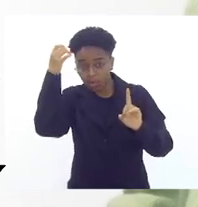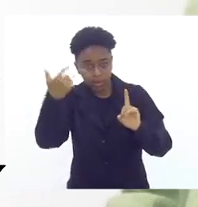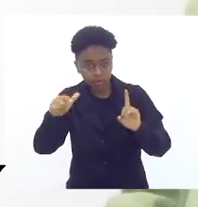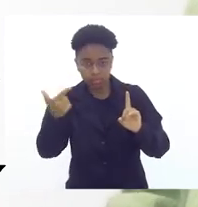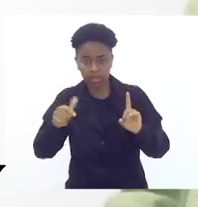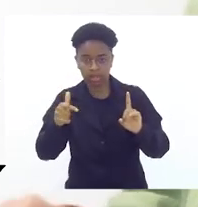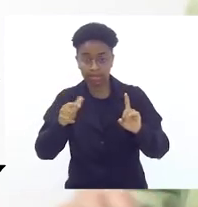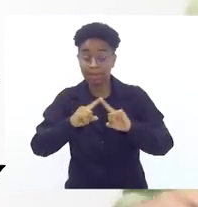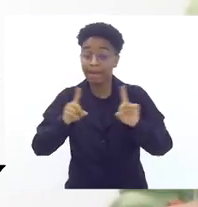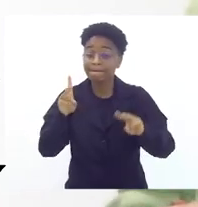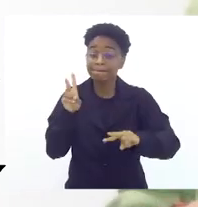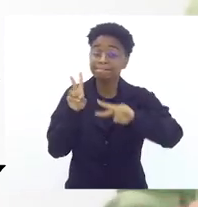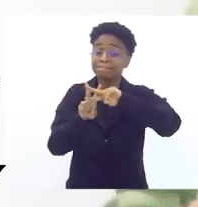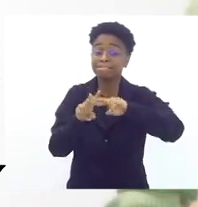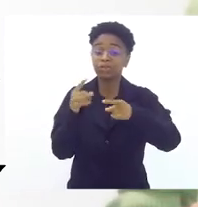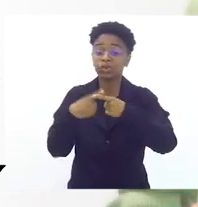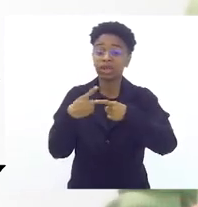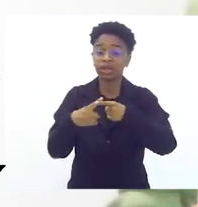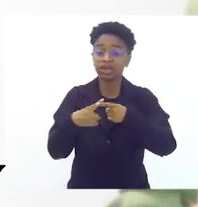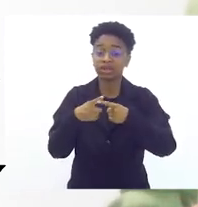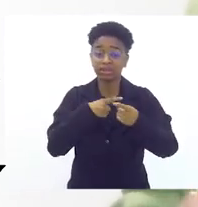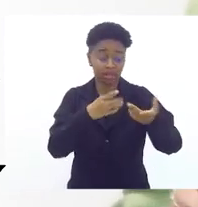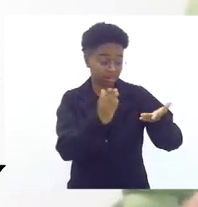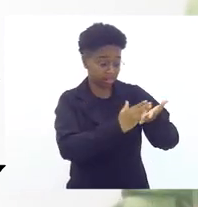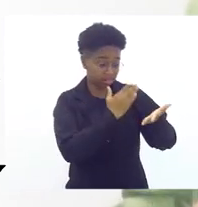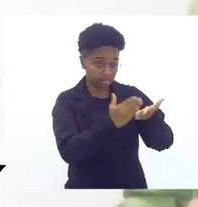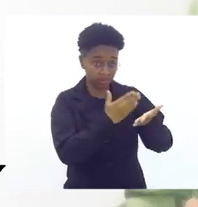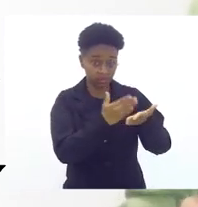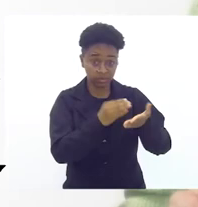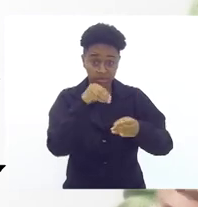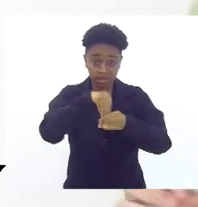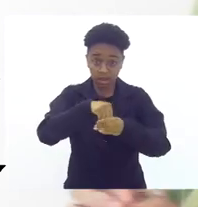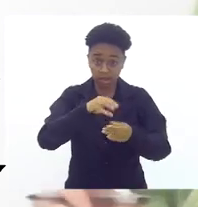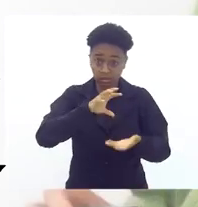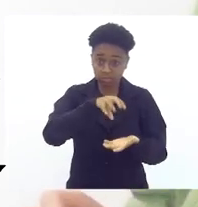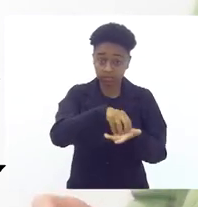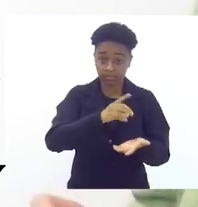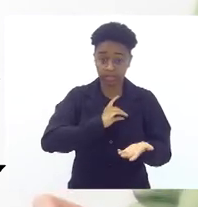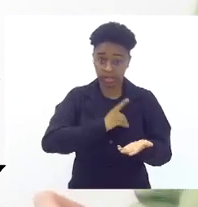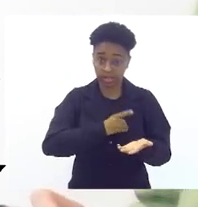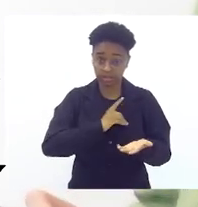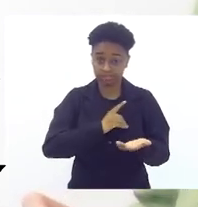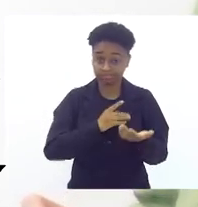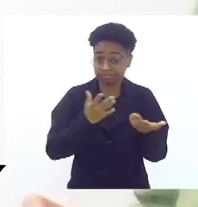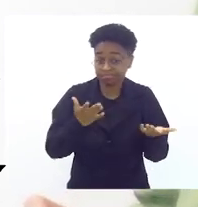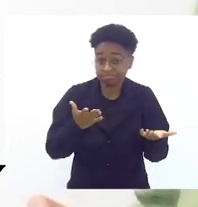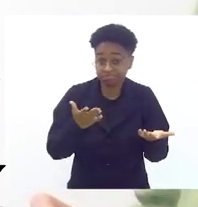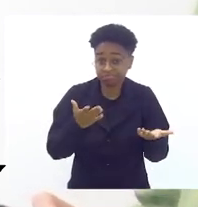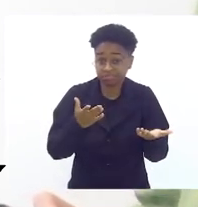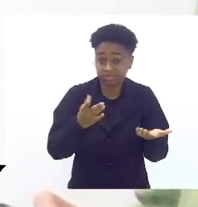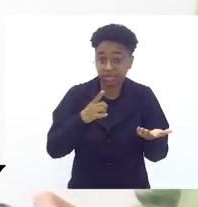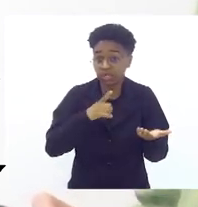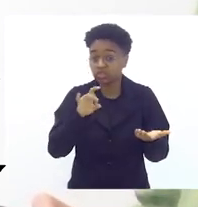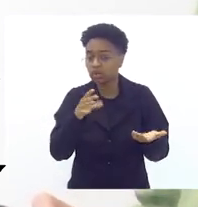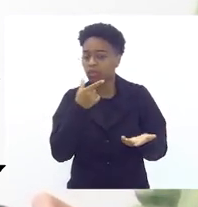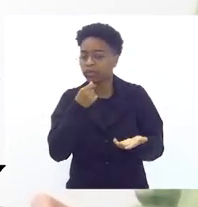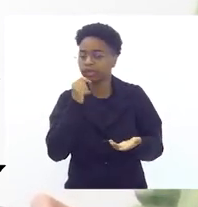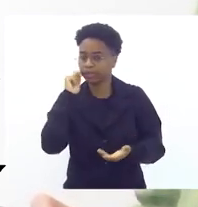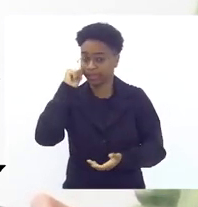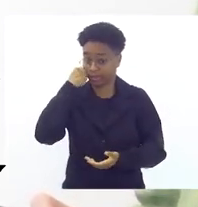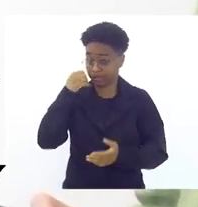foi presa exclusivamente porque tinha um álbum na delegacia coincidentemente Esse álbum só tinha garotos